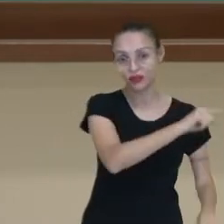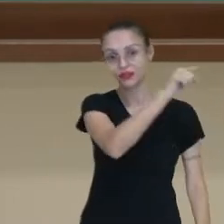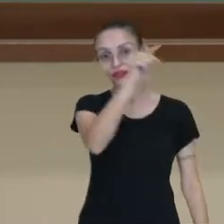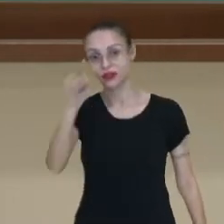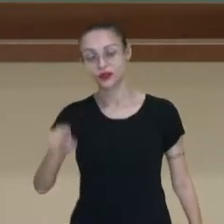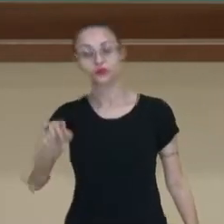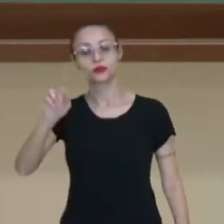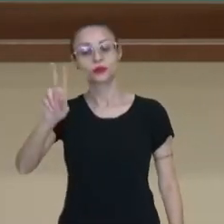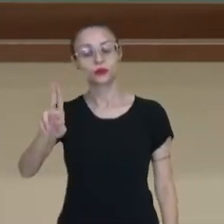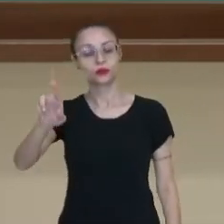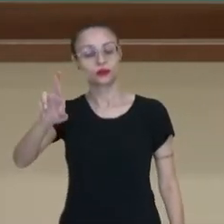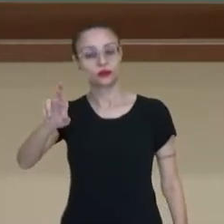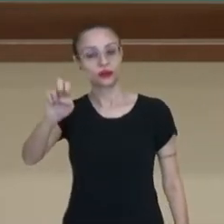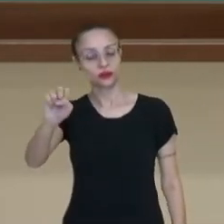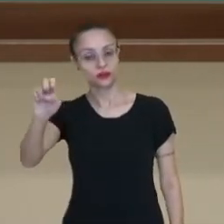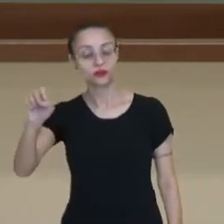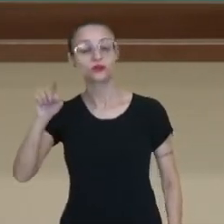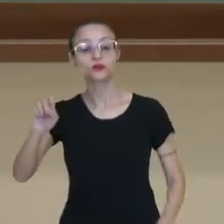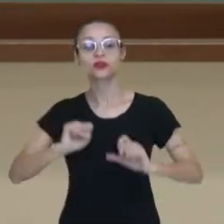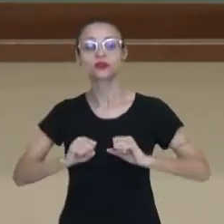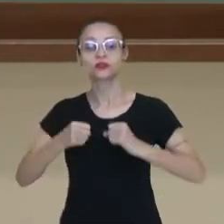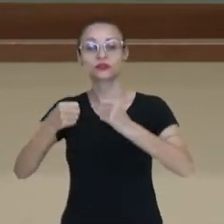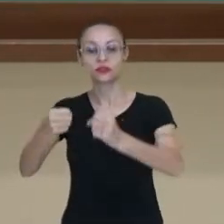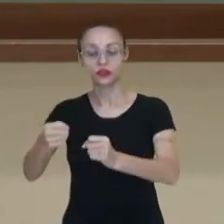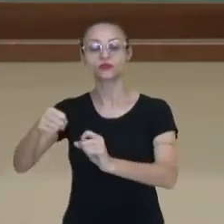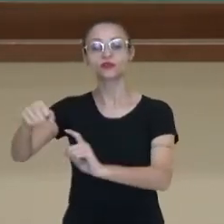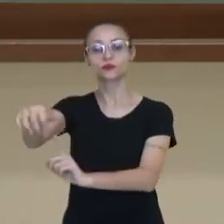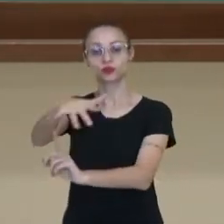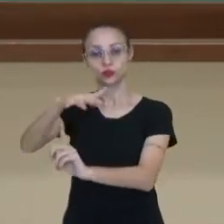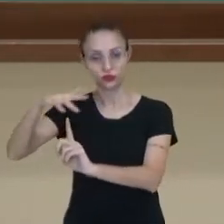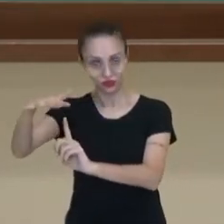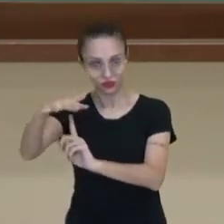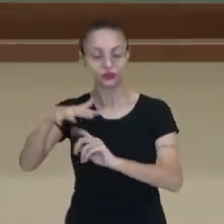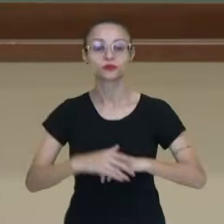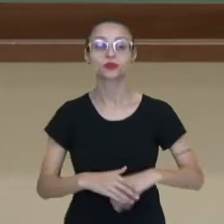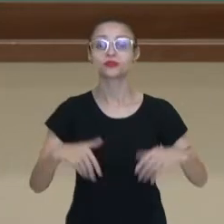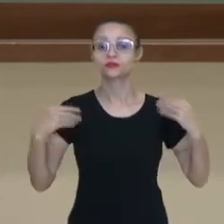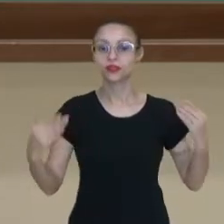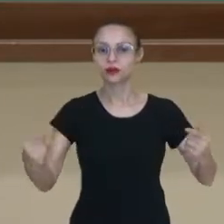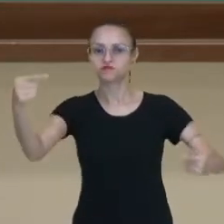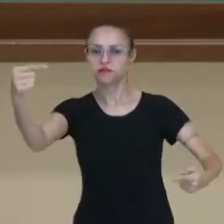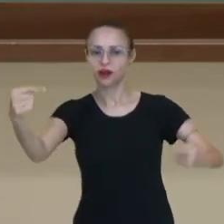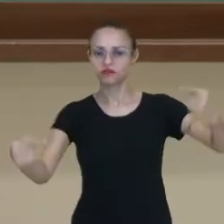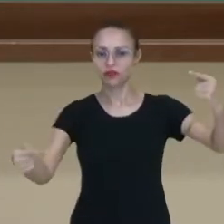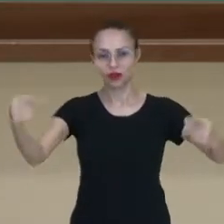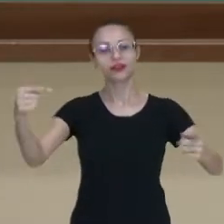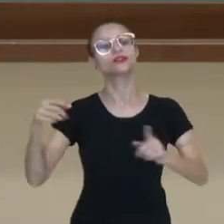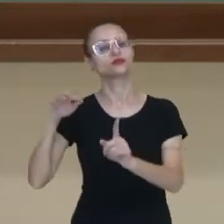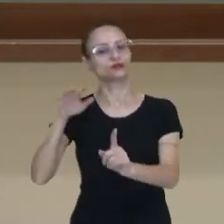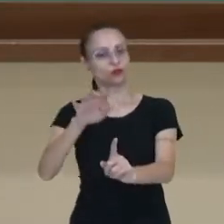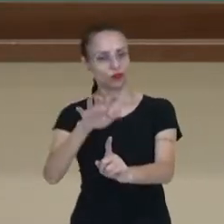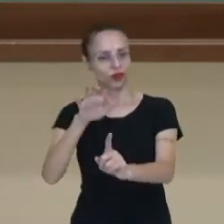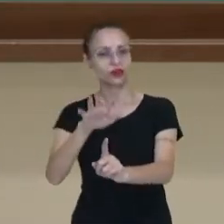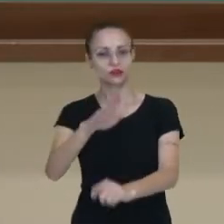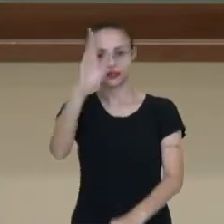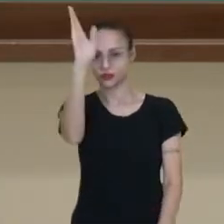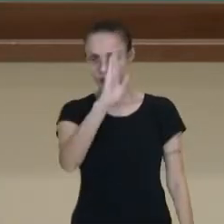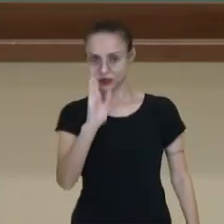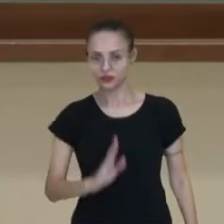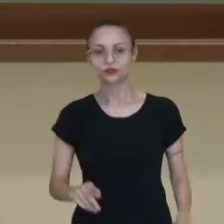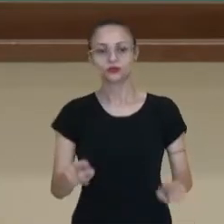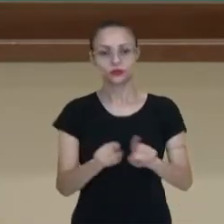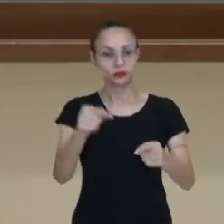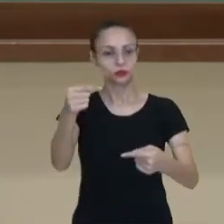União Soviética, de outro lado, defendendo o regime socialista. Então, isso aí vai ter influência direta no Brasil, na